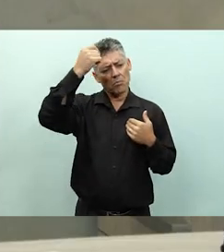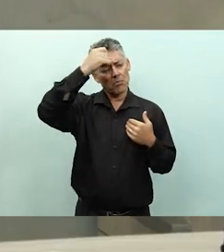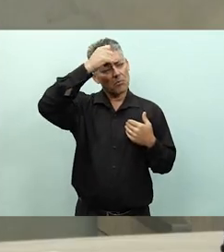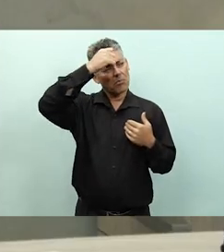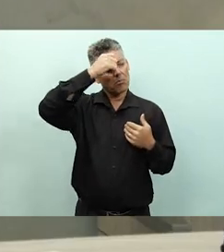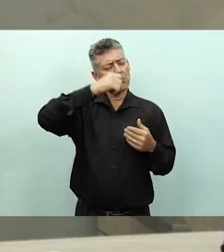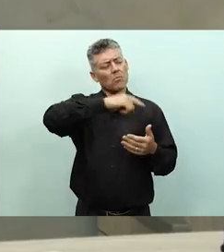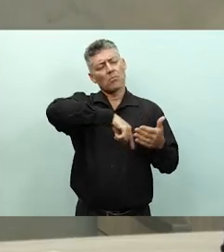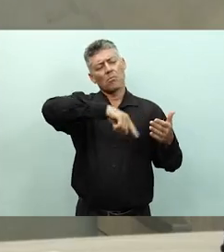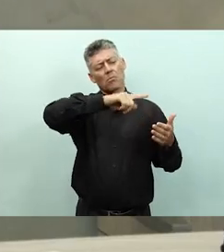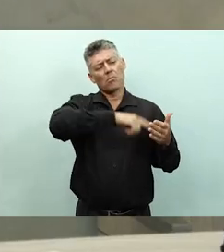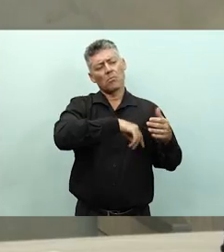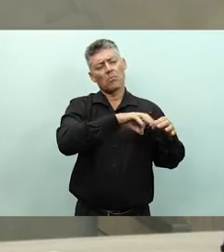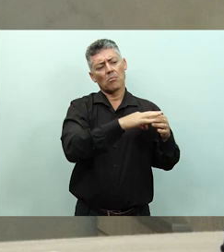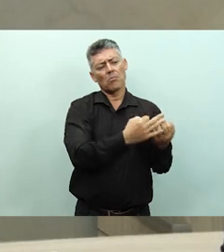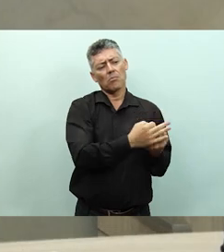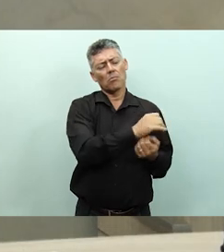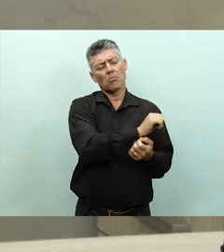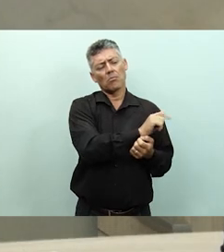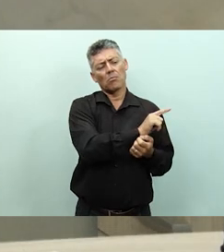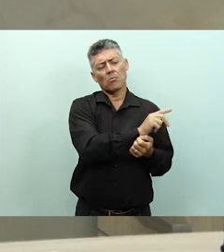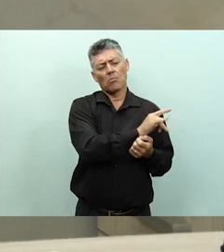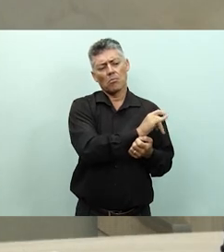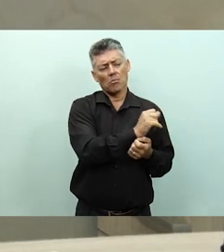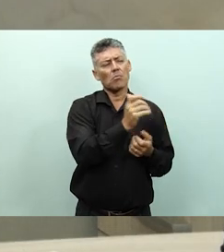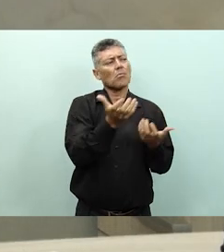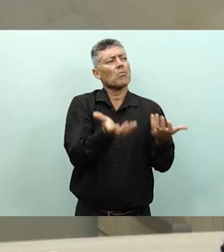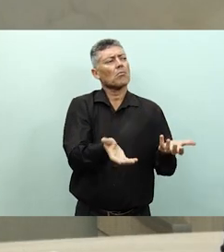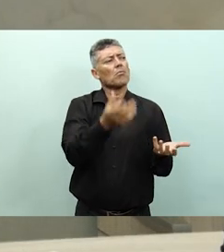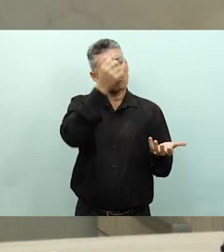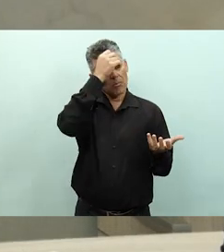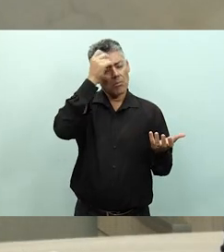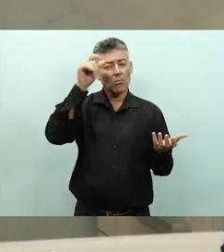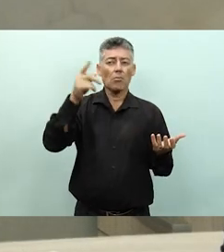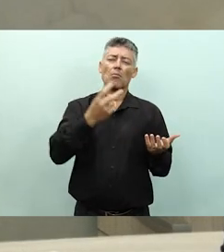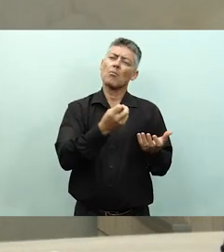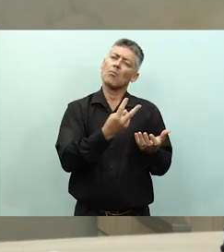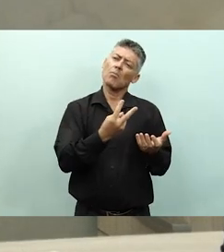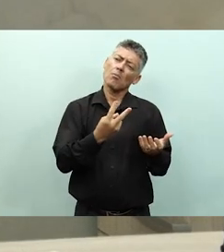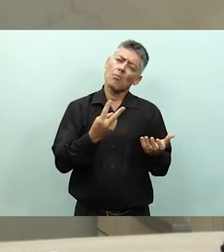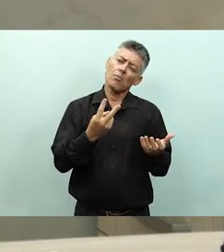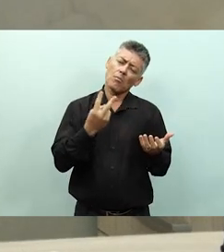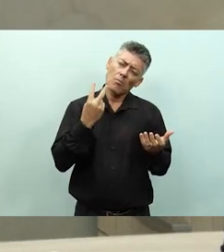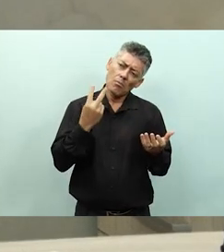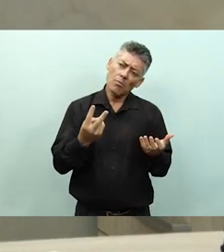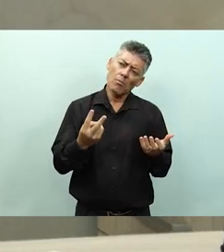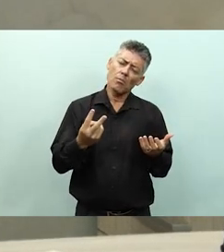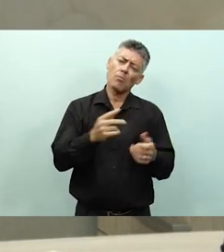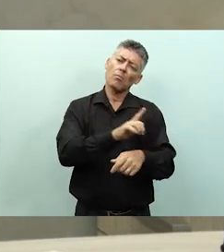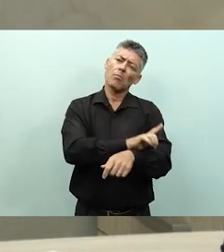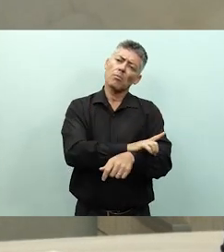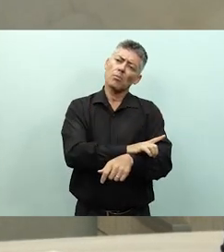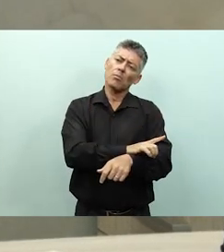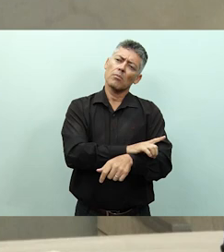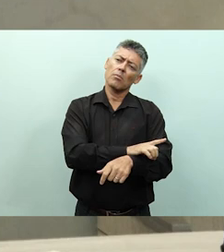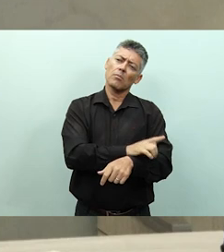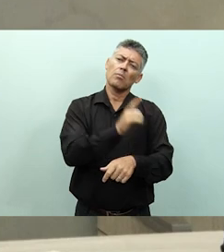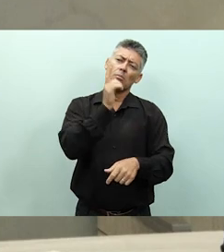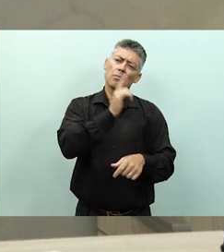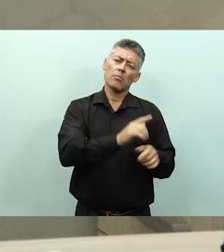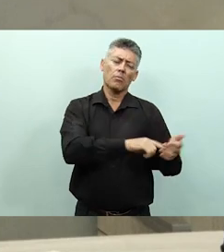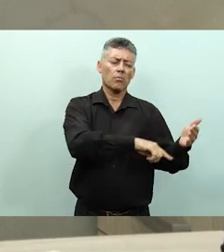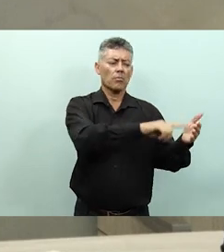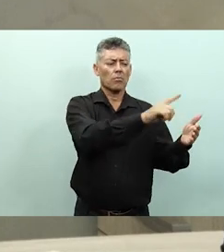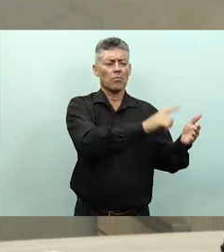Ela rompe com a família Alves em 2002, Garibaldi é governador, renuncia para ser candidato ao